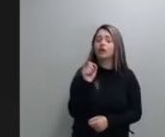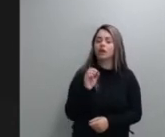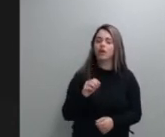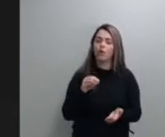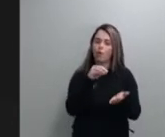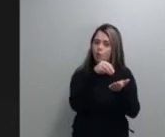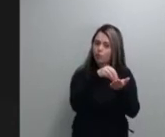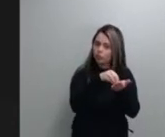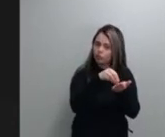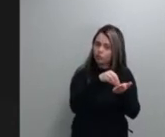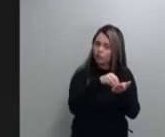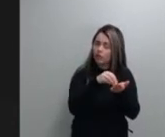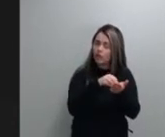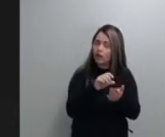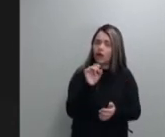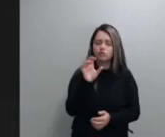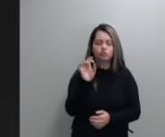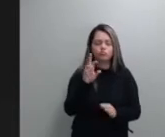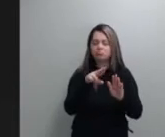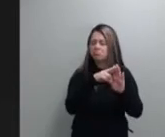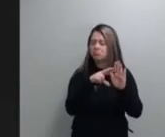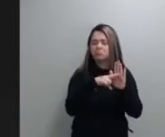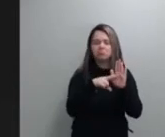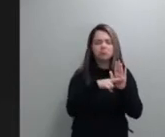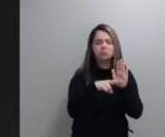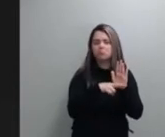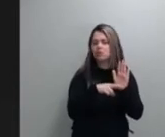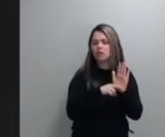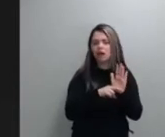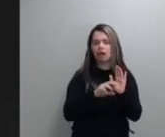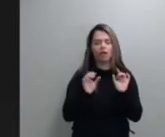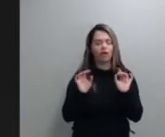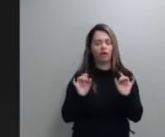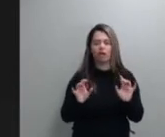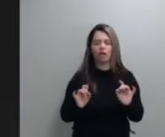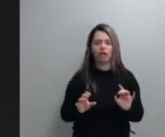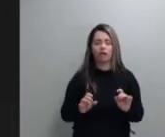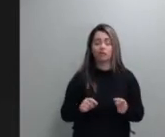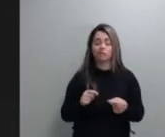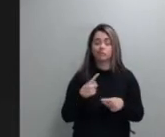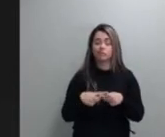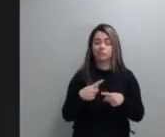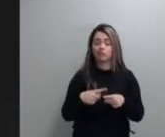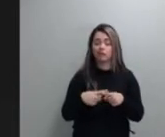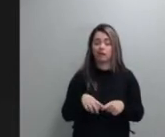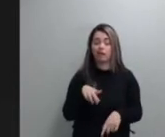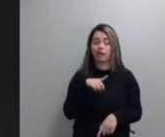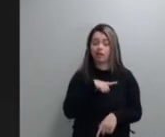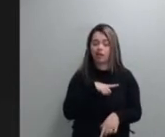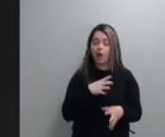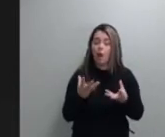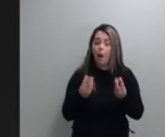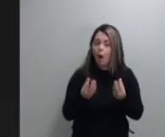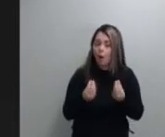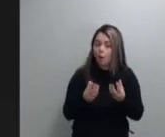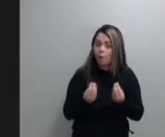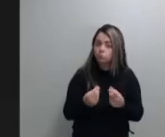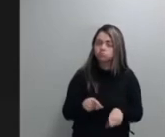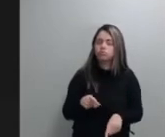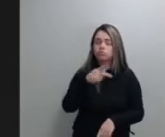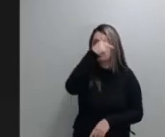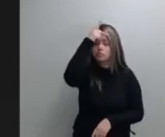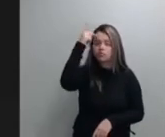conhecer, a discussão a respeito da acumulação de títulos. A resolução 187 estabeleceu que são